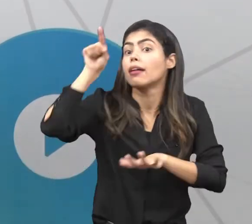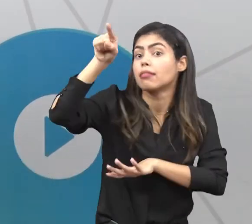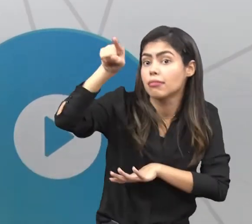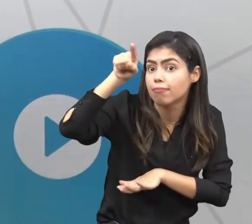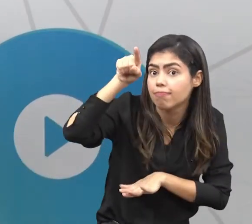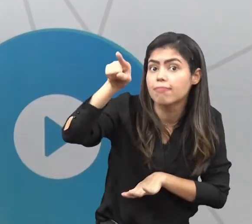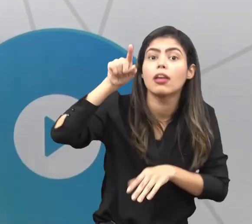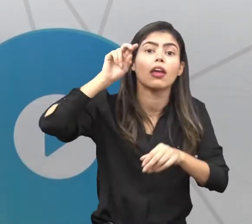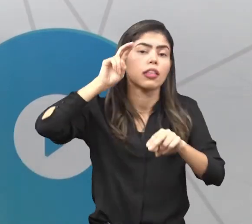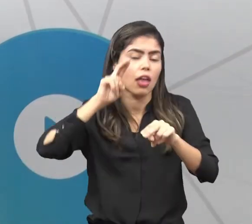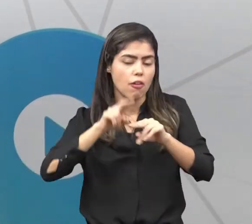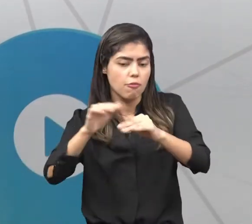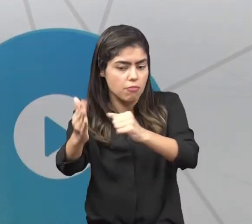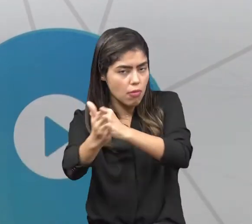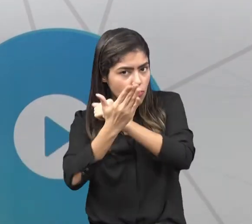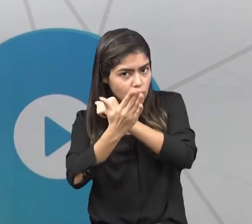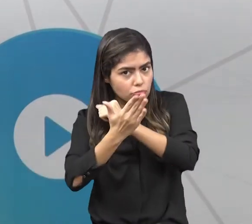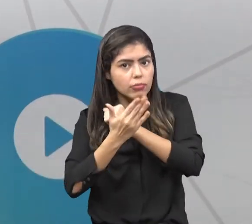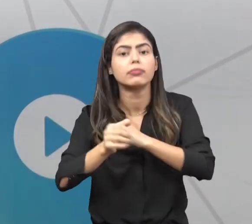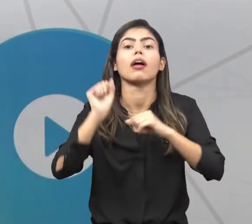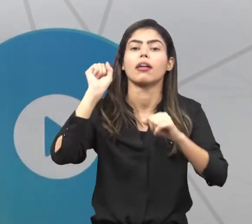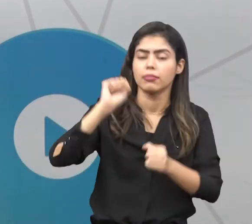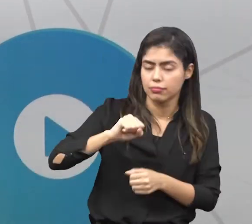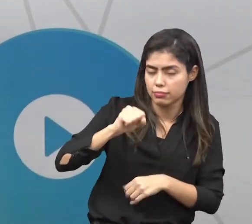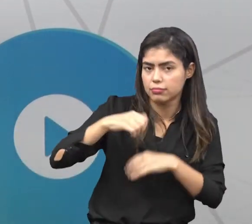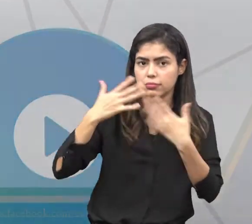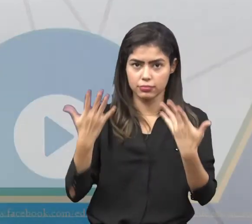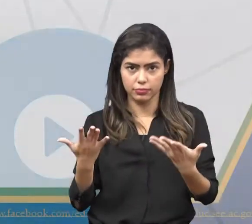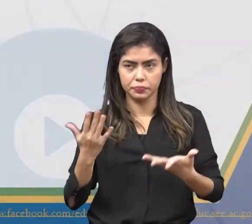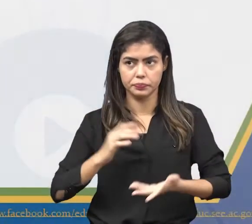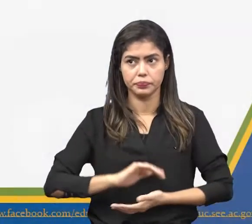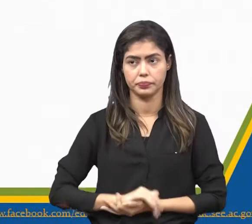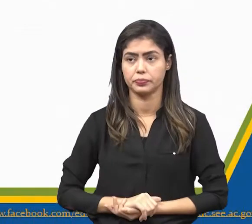Aquele que estava disposto a me ajudar. Aí sim.